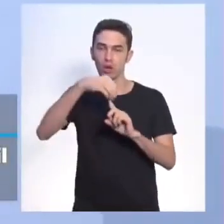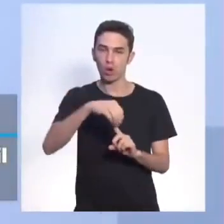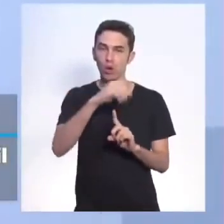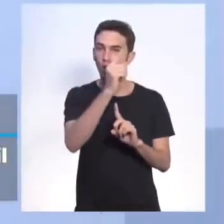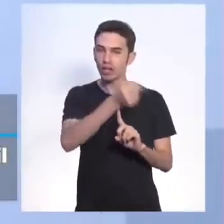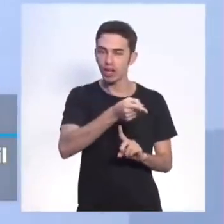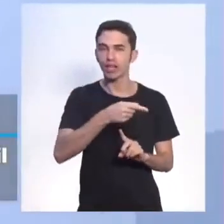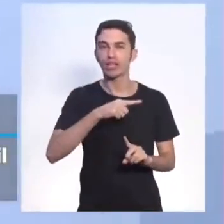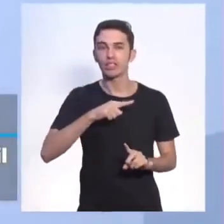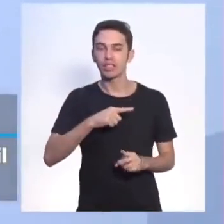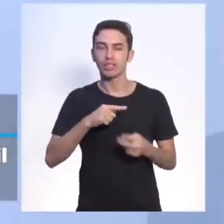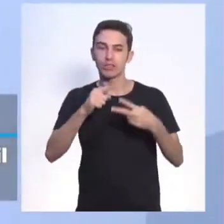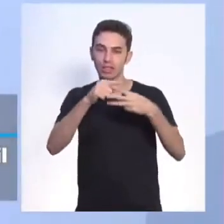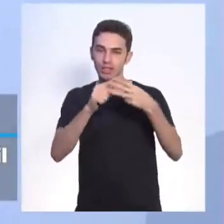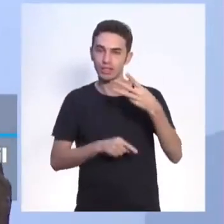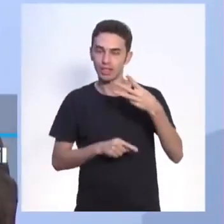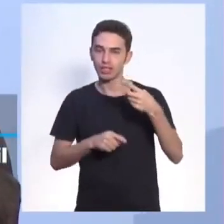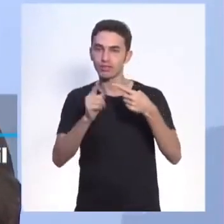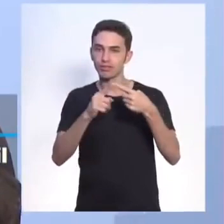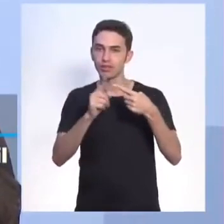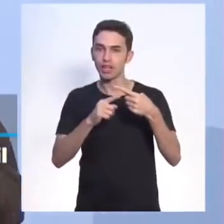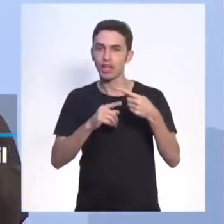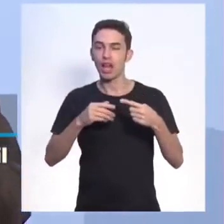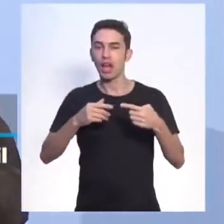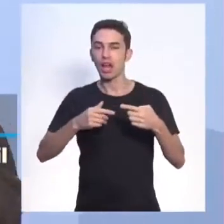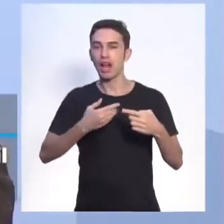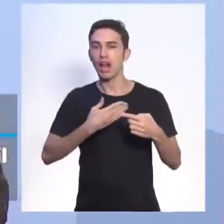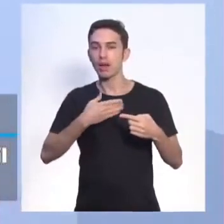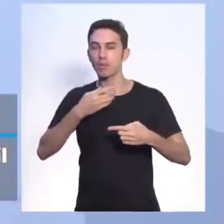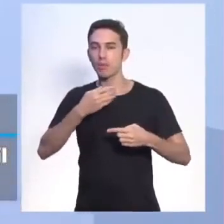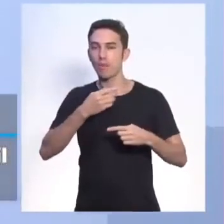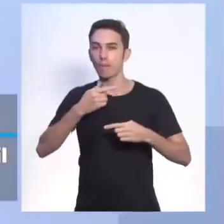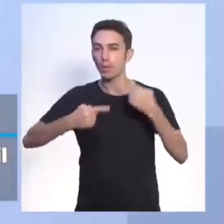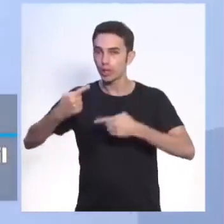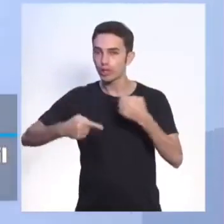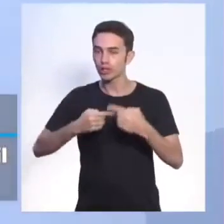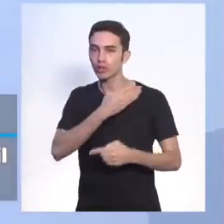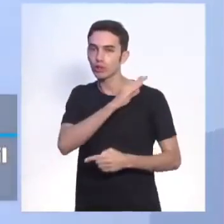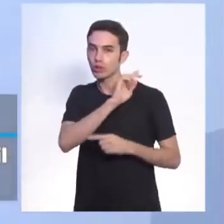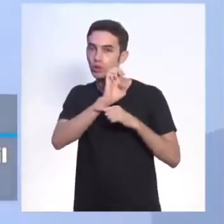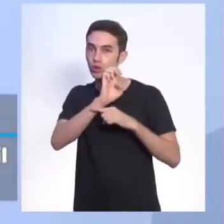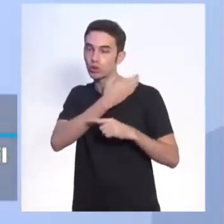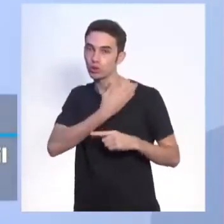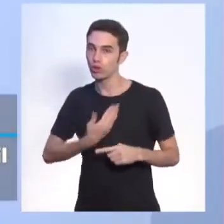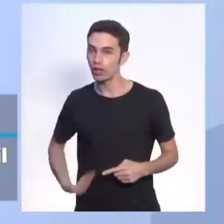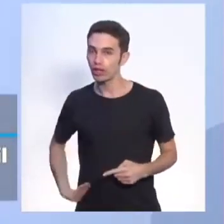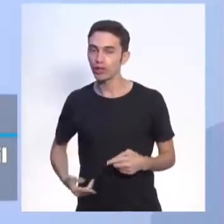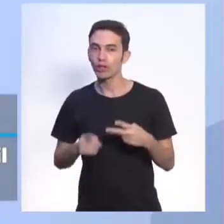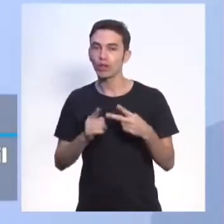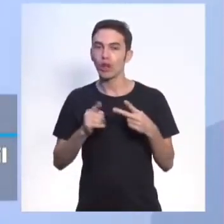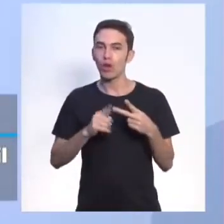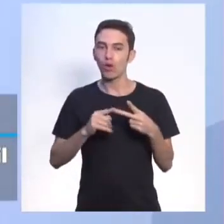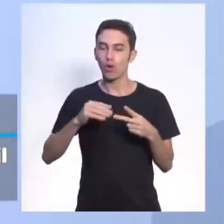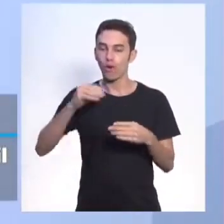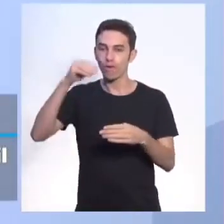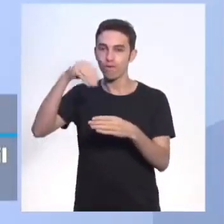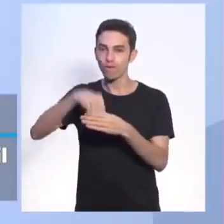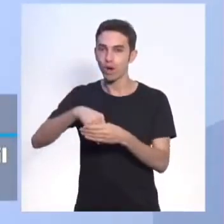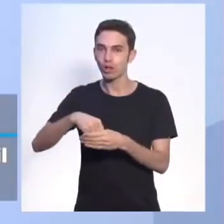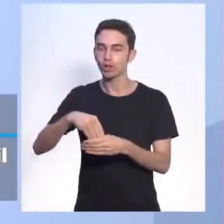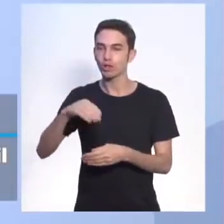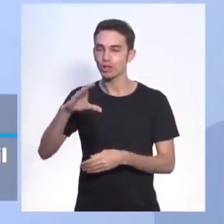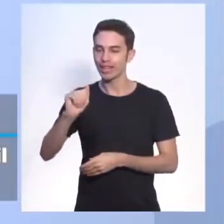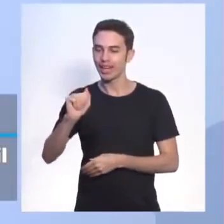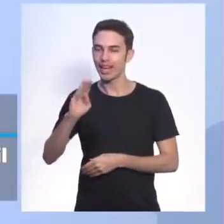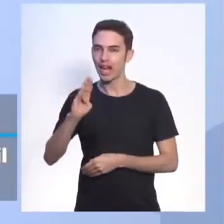dos governadores, o coronelismo e o voto de cabresto. Era como que se a população fosse